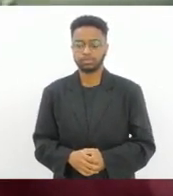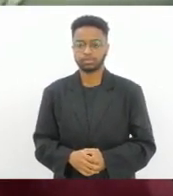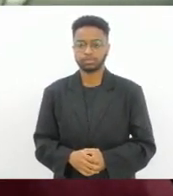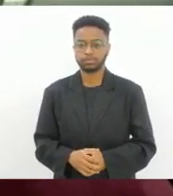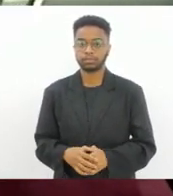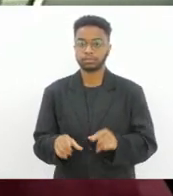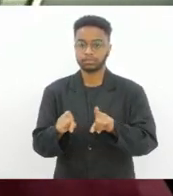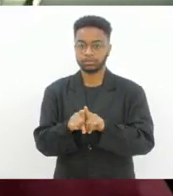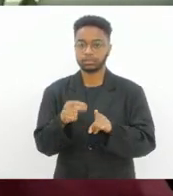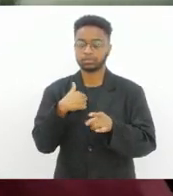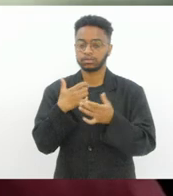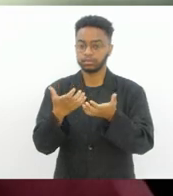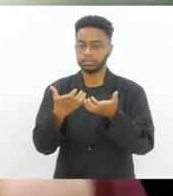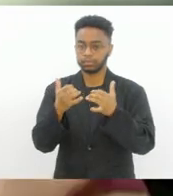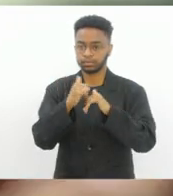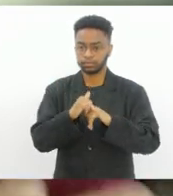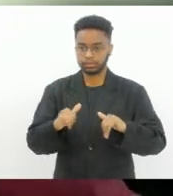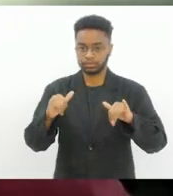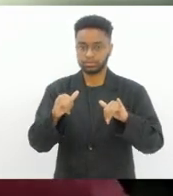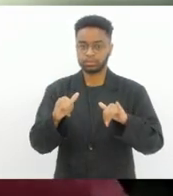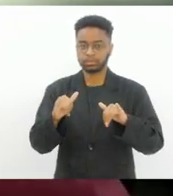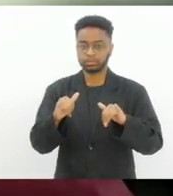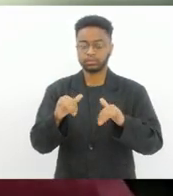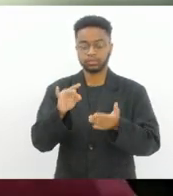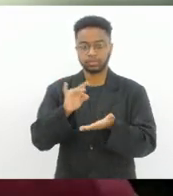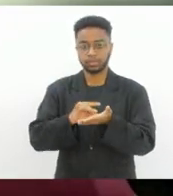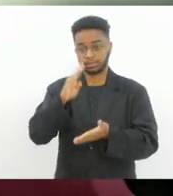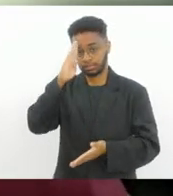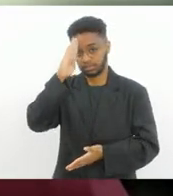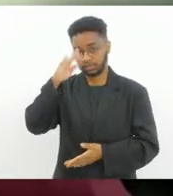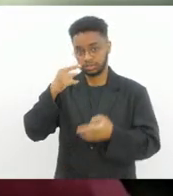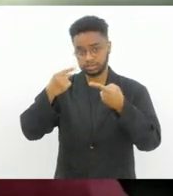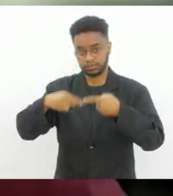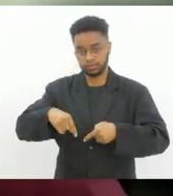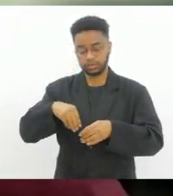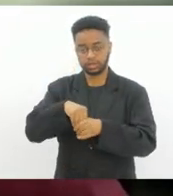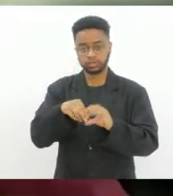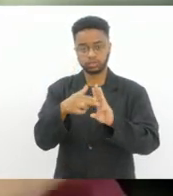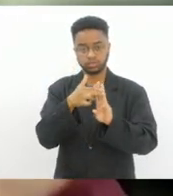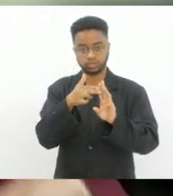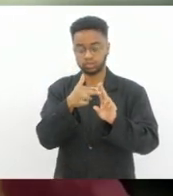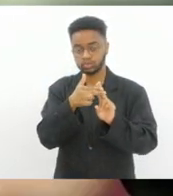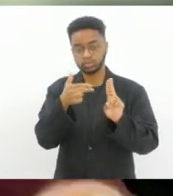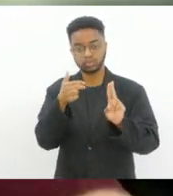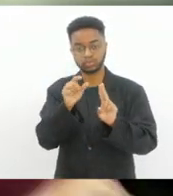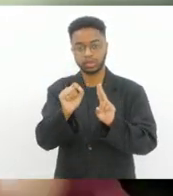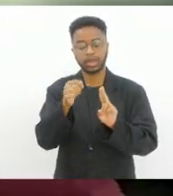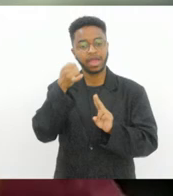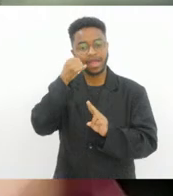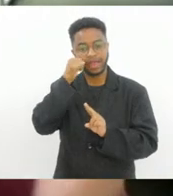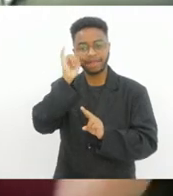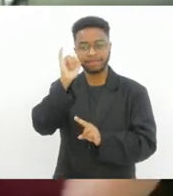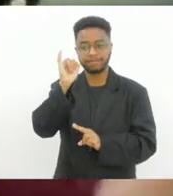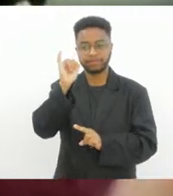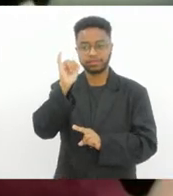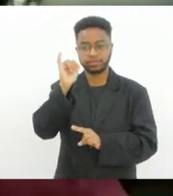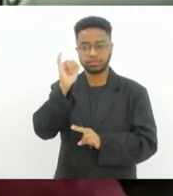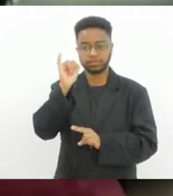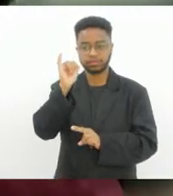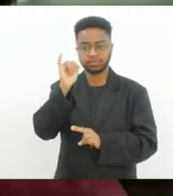Queria dizer também que um dos grandes desafios no Sistema Único de Saúde é evitar a